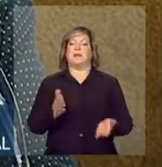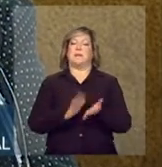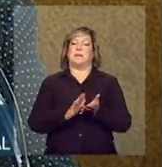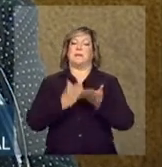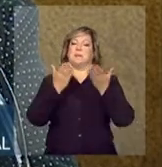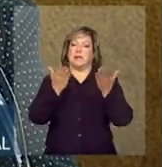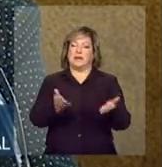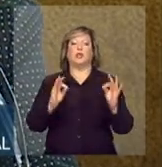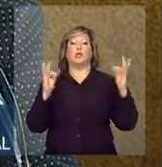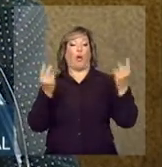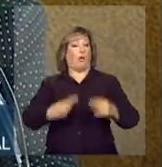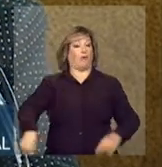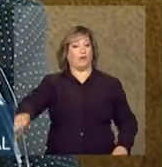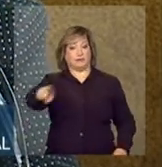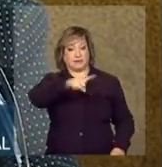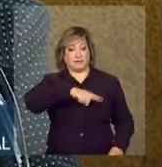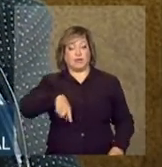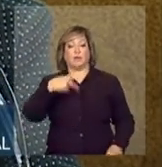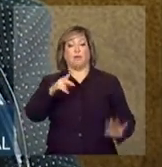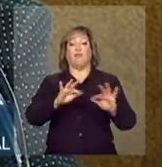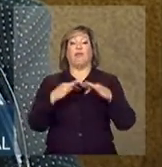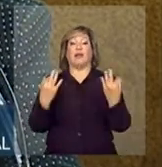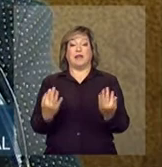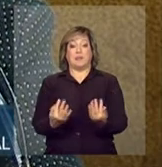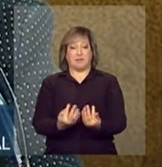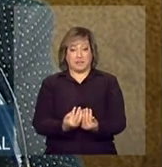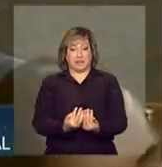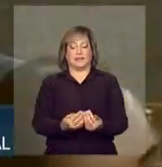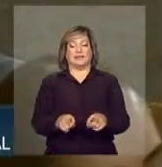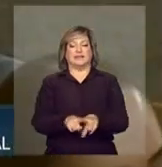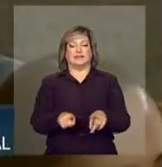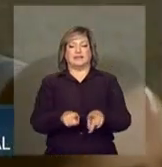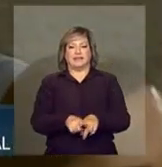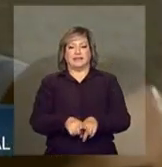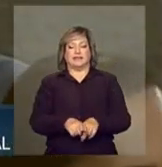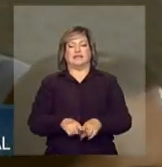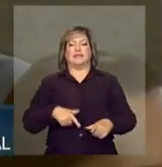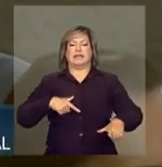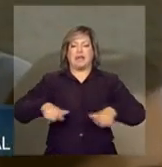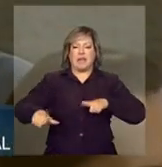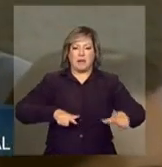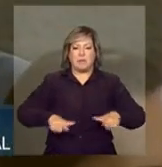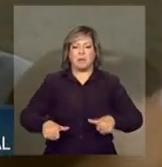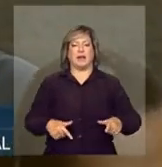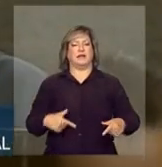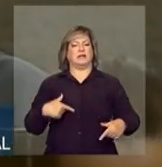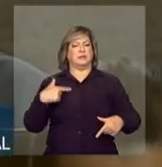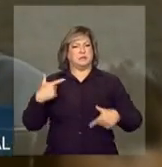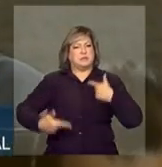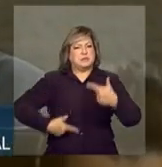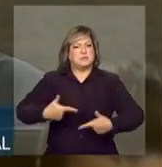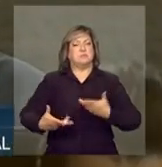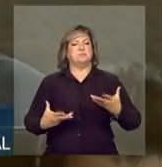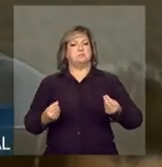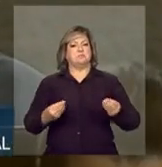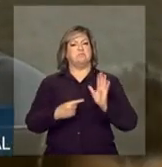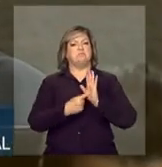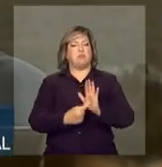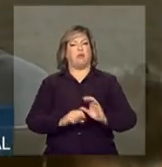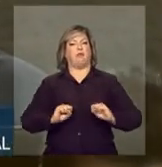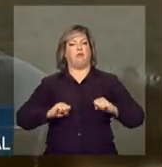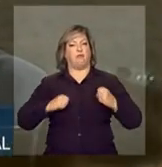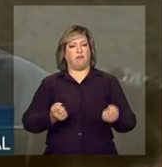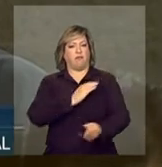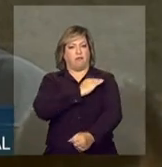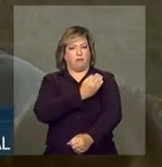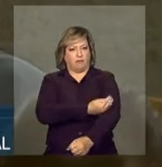parabenizar vocês todos e a tua família e todo o trabalho e a militância, que eu acho que representa aqui o esforço e a